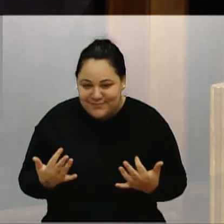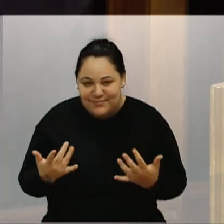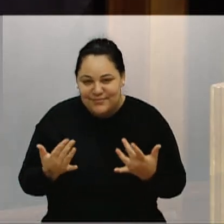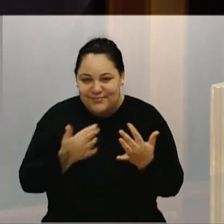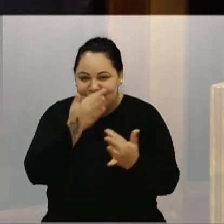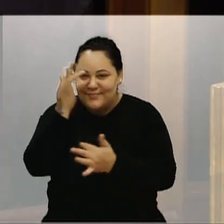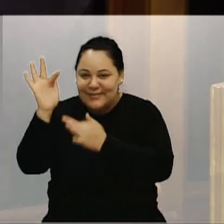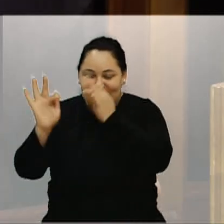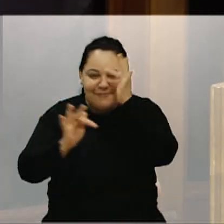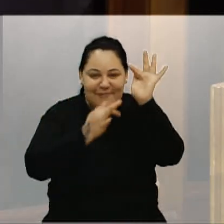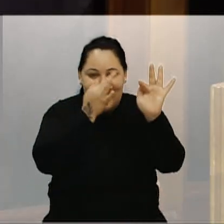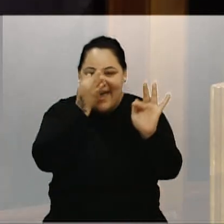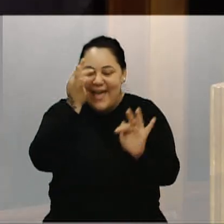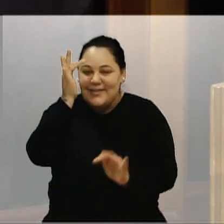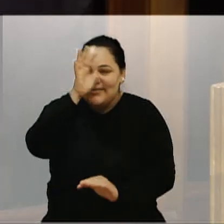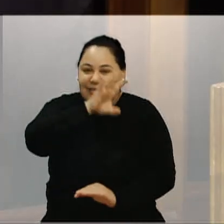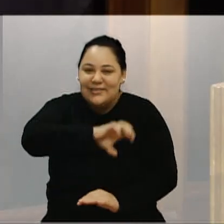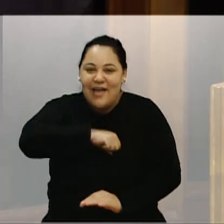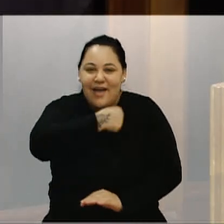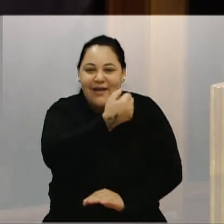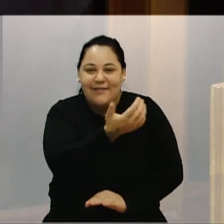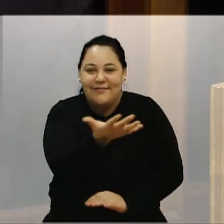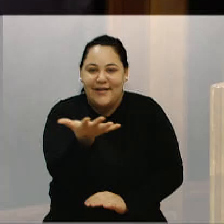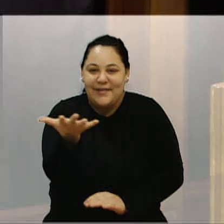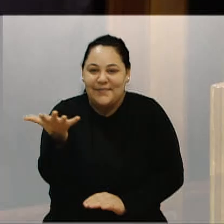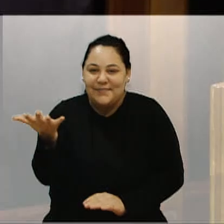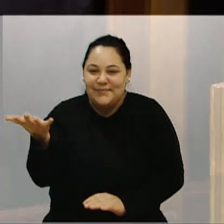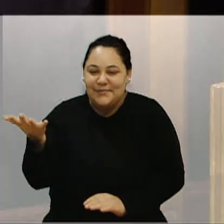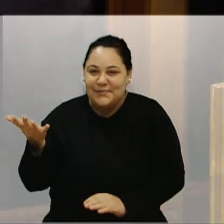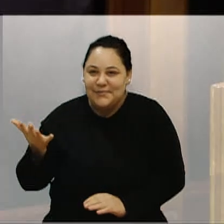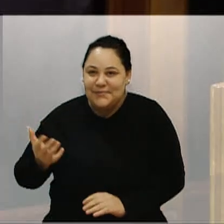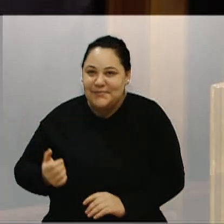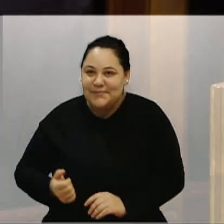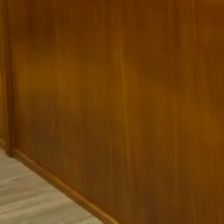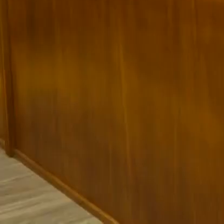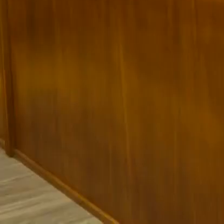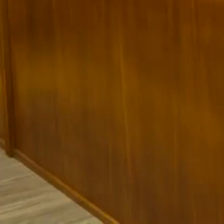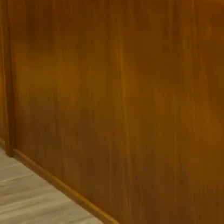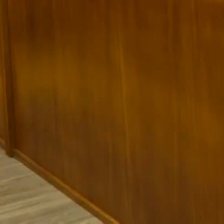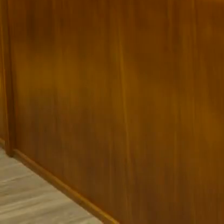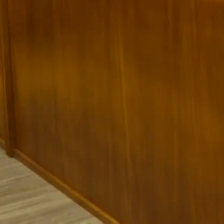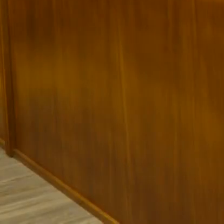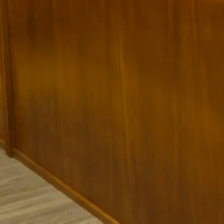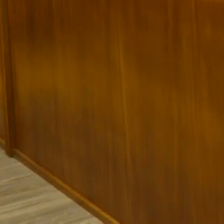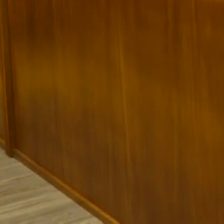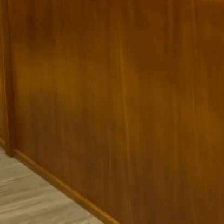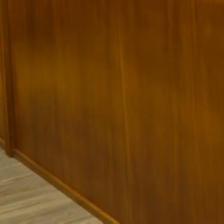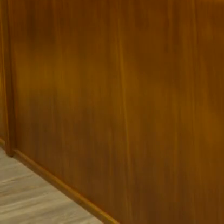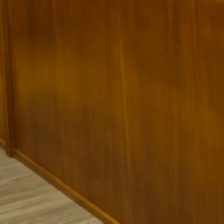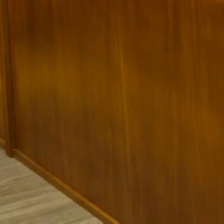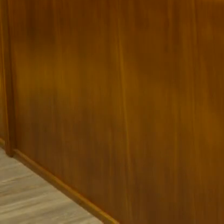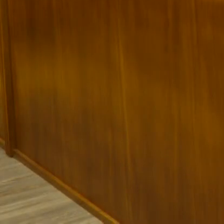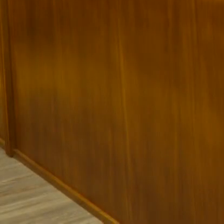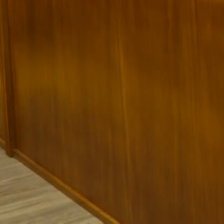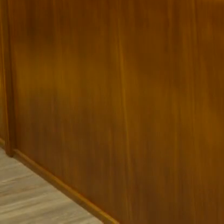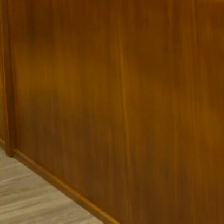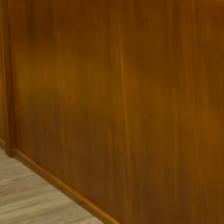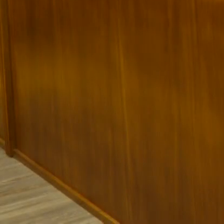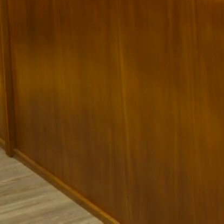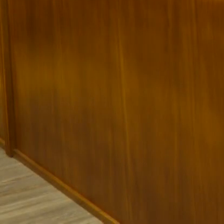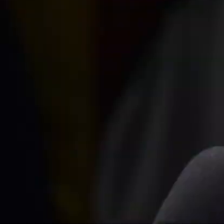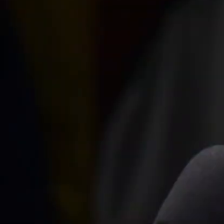e o que mais floresce é o amor. Nascido e criado na cidade mineira de